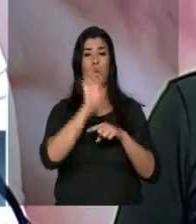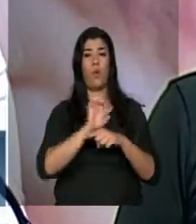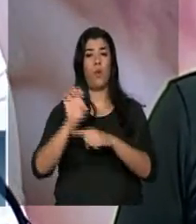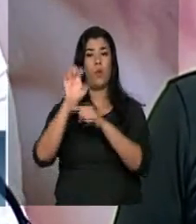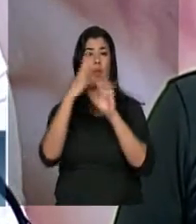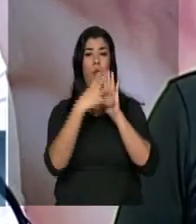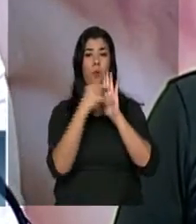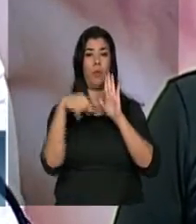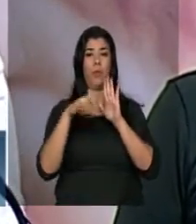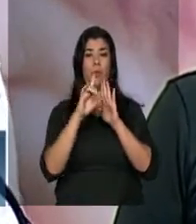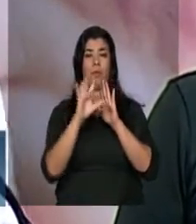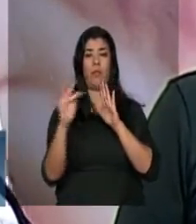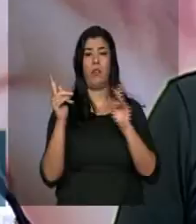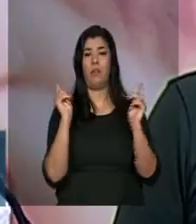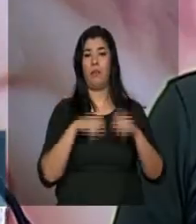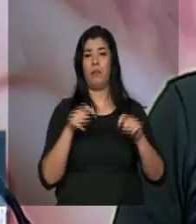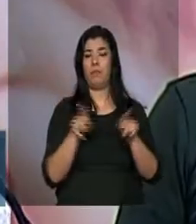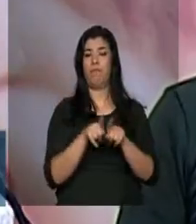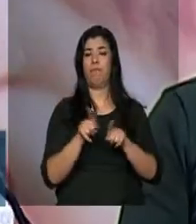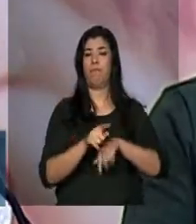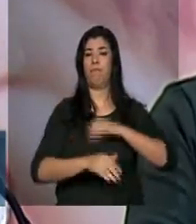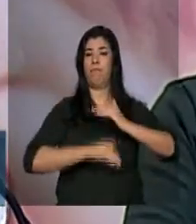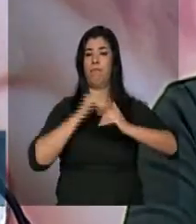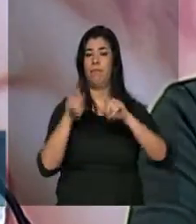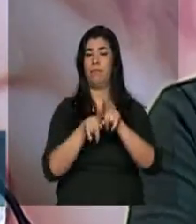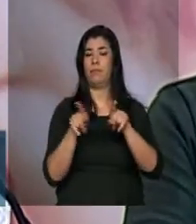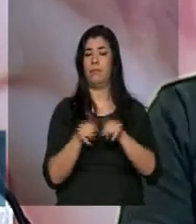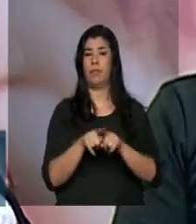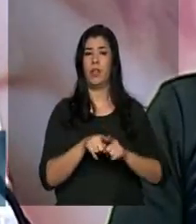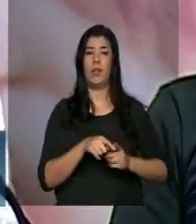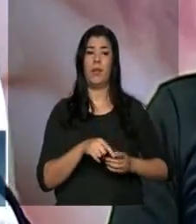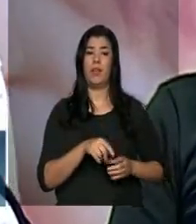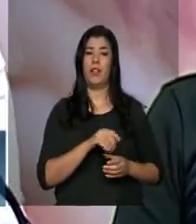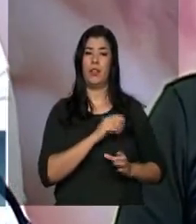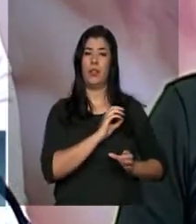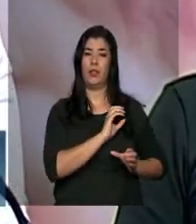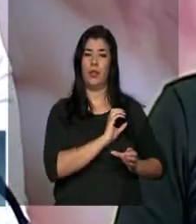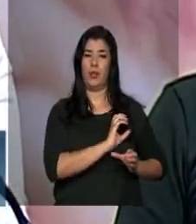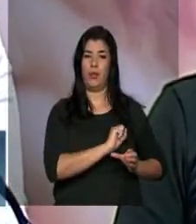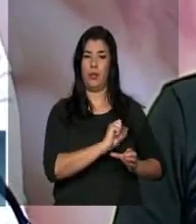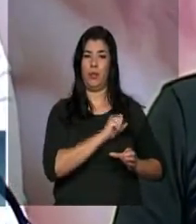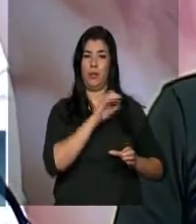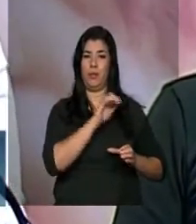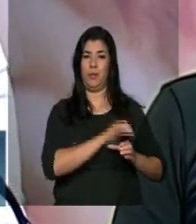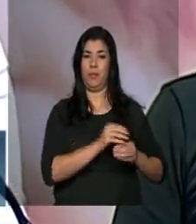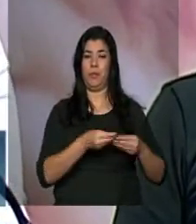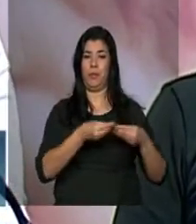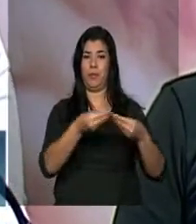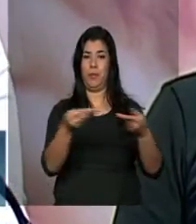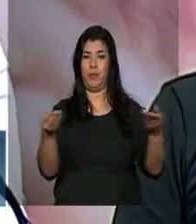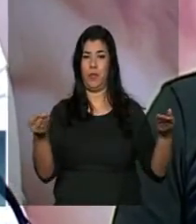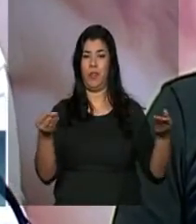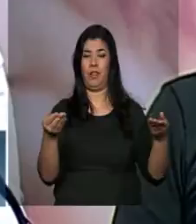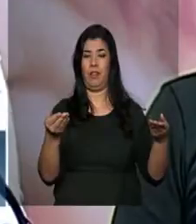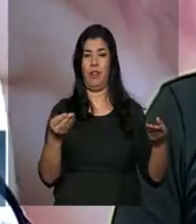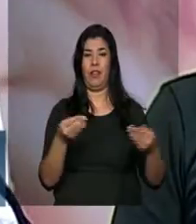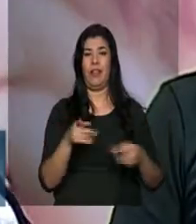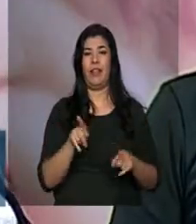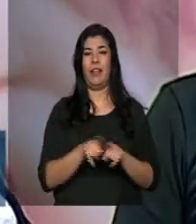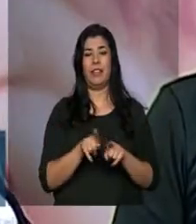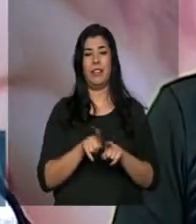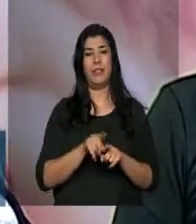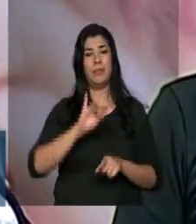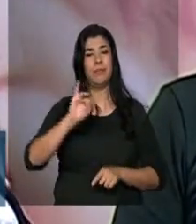Mostrar que tem capacidade e suficiência de leite humano para todos os seus recém-nascidos. E aproveitando já